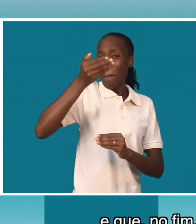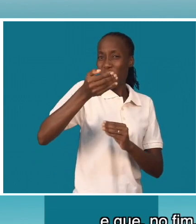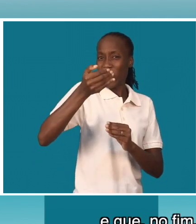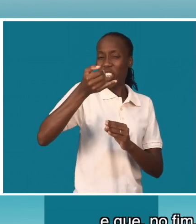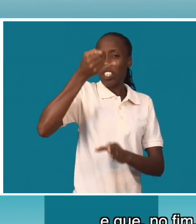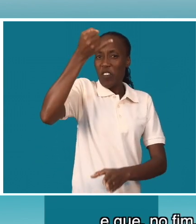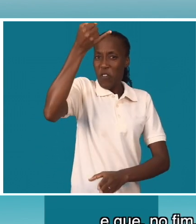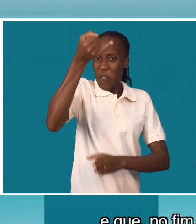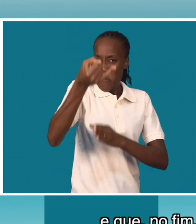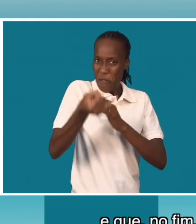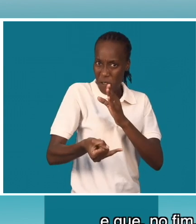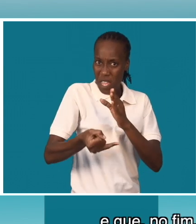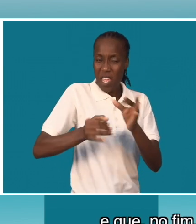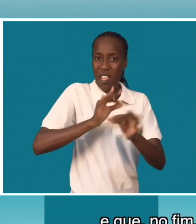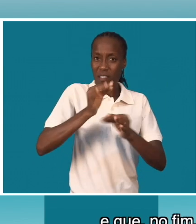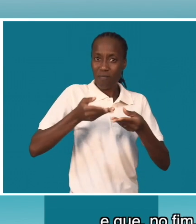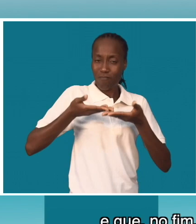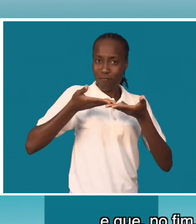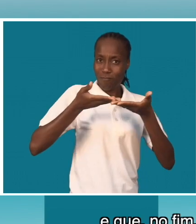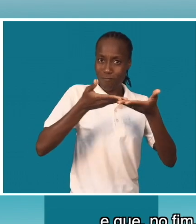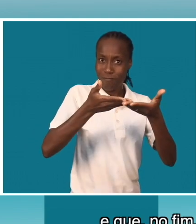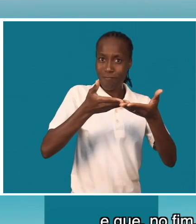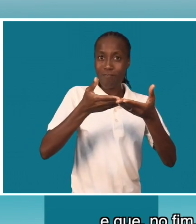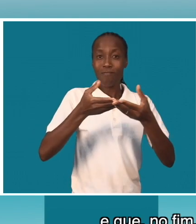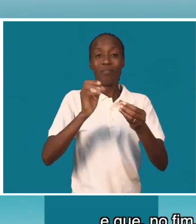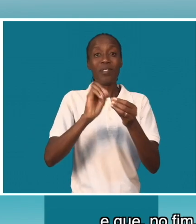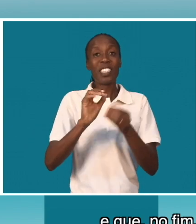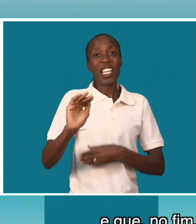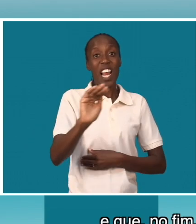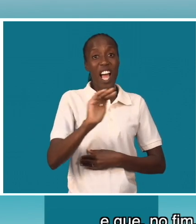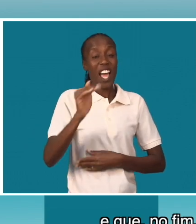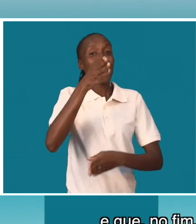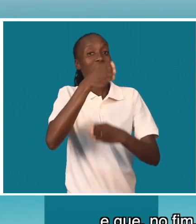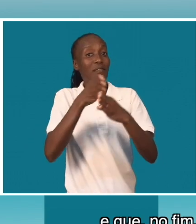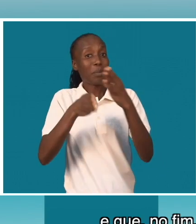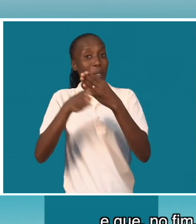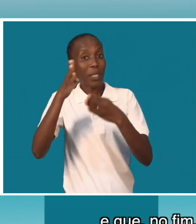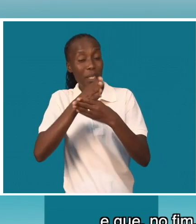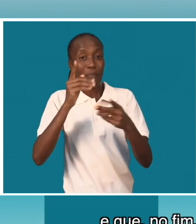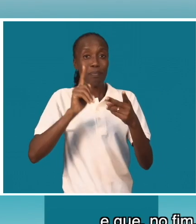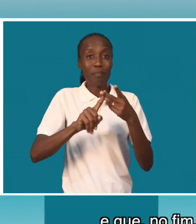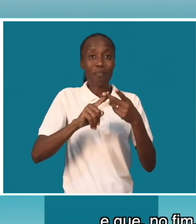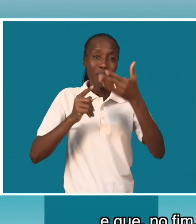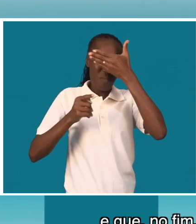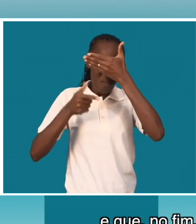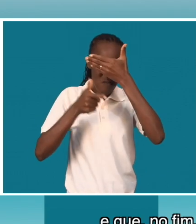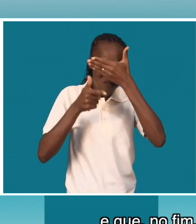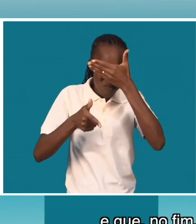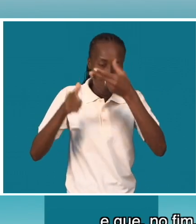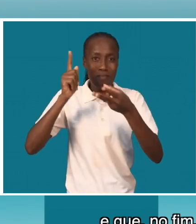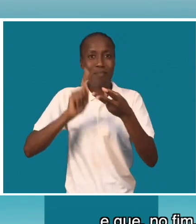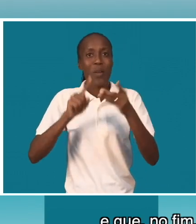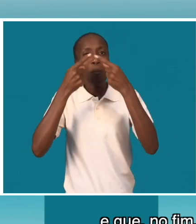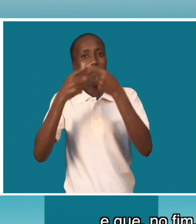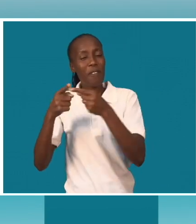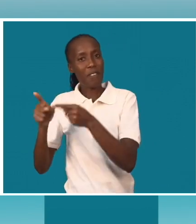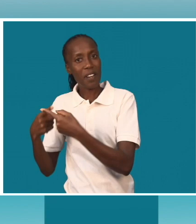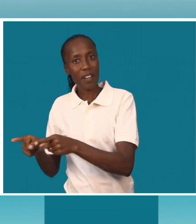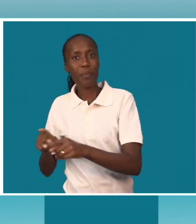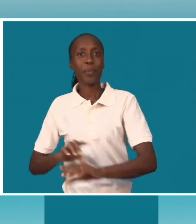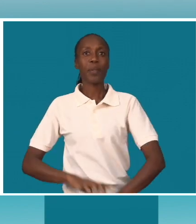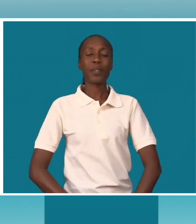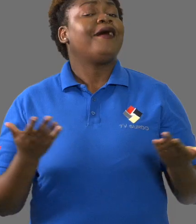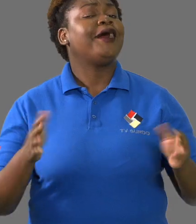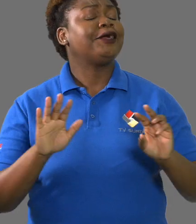que, no final, receberam kits de trabalho para os ramos de pedreiro, serelharia e